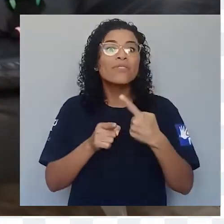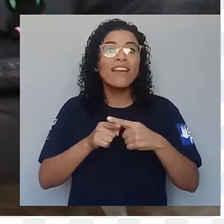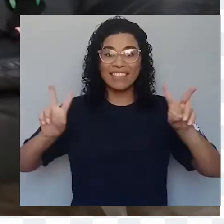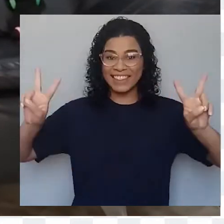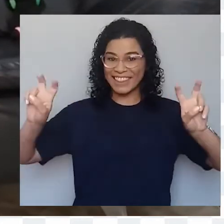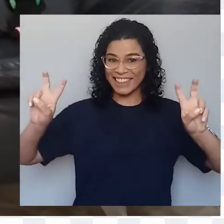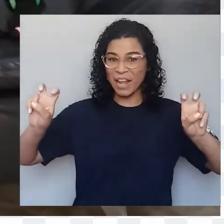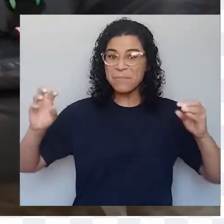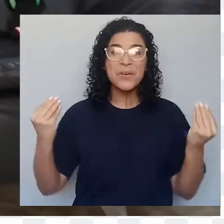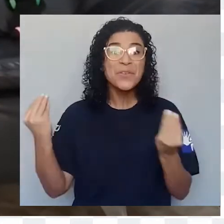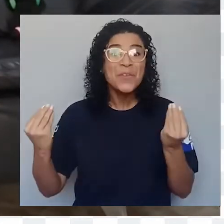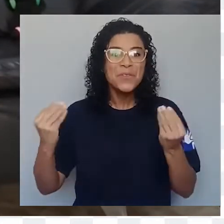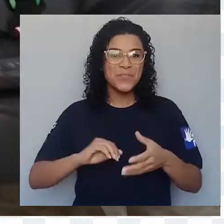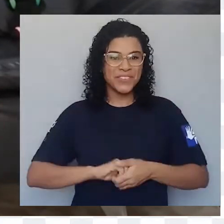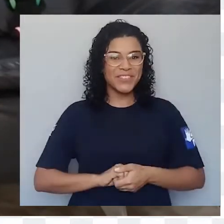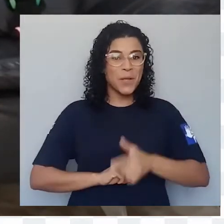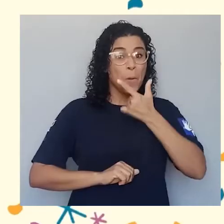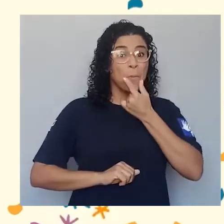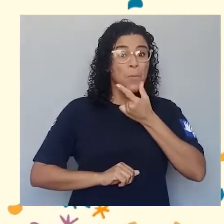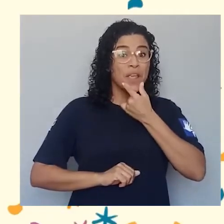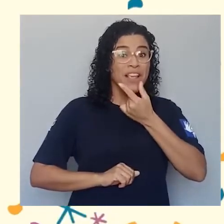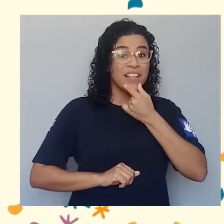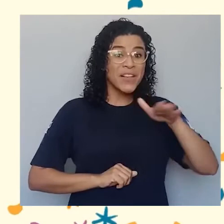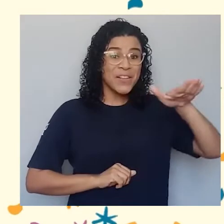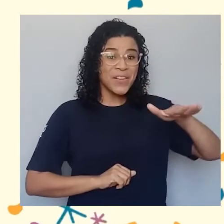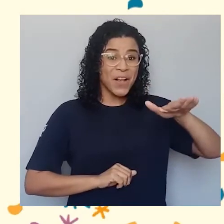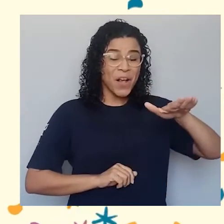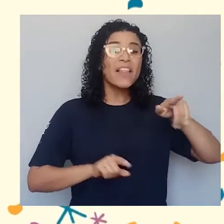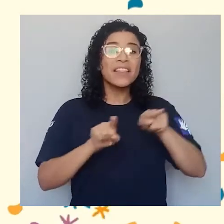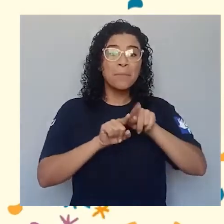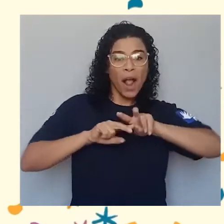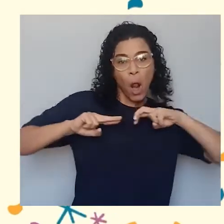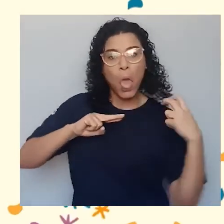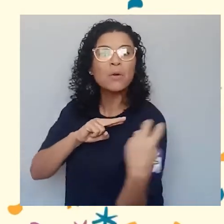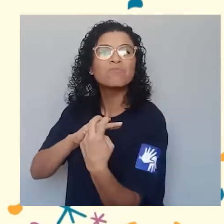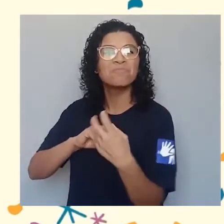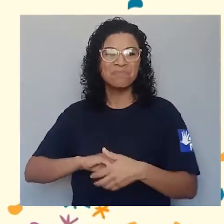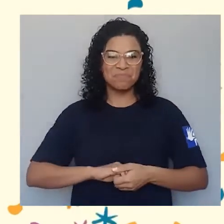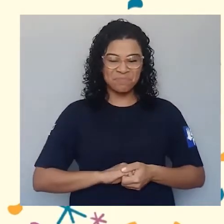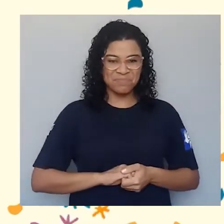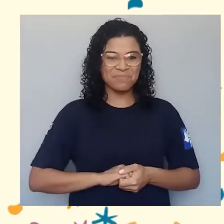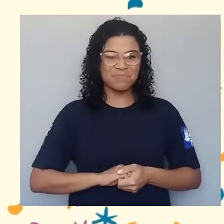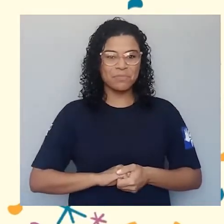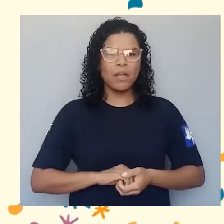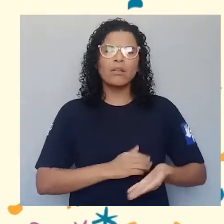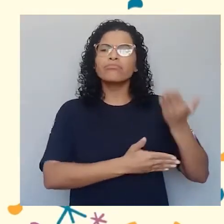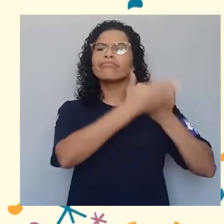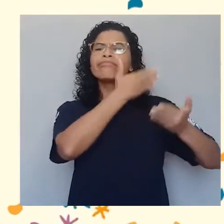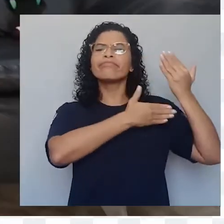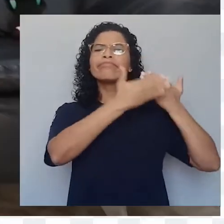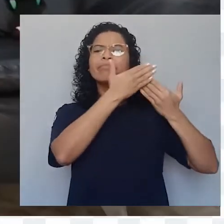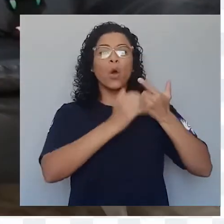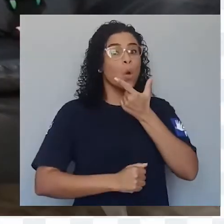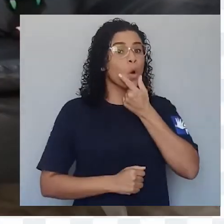a nossa história de hoje se chama De Cabeça para Baixo. Era uma